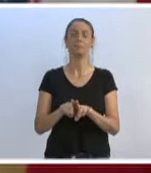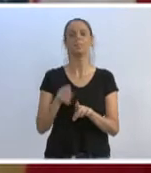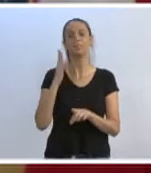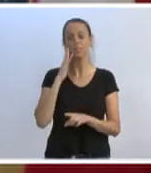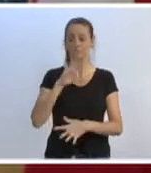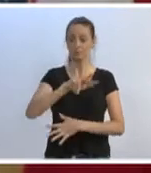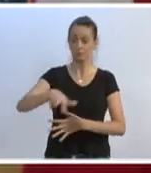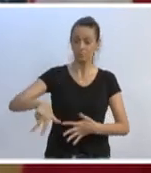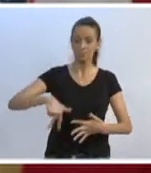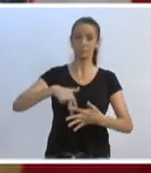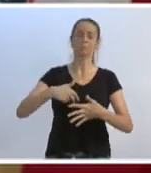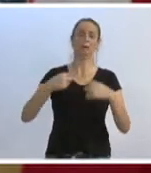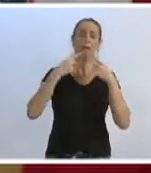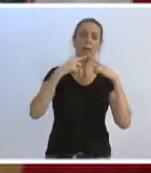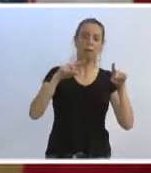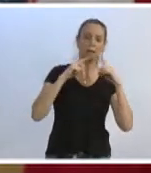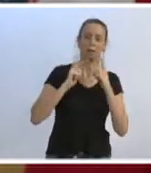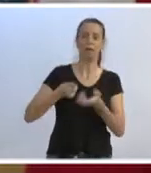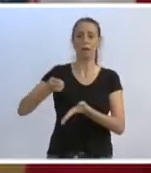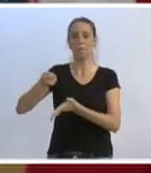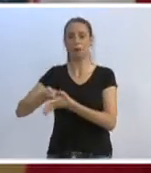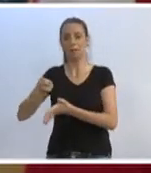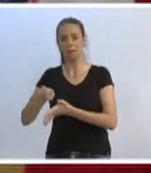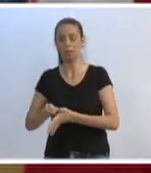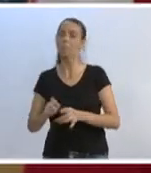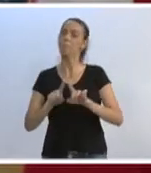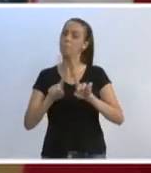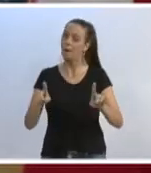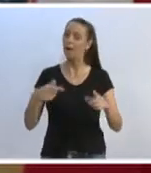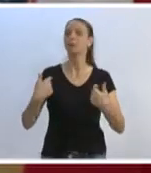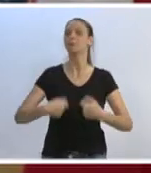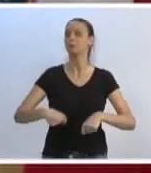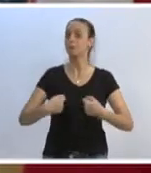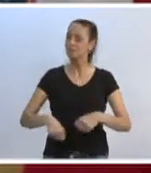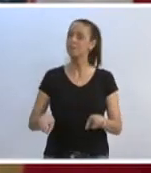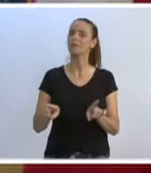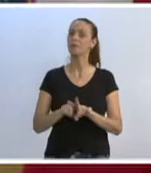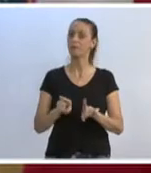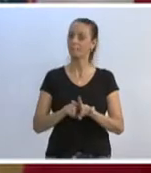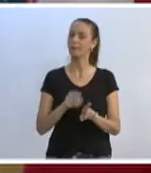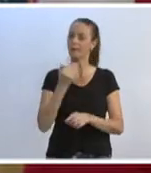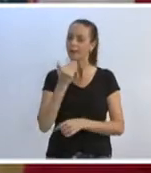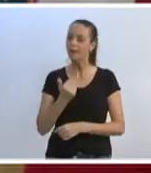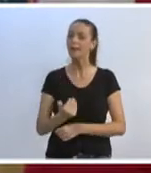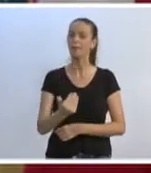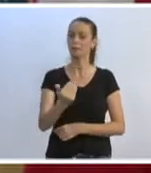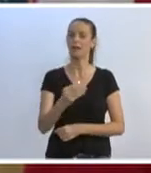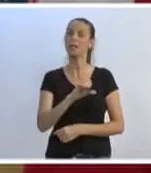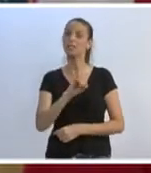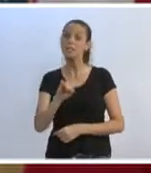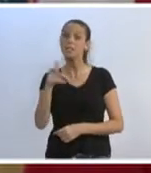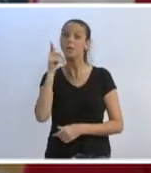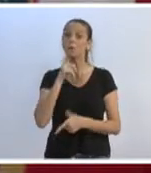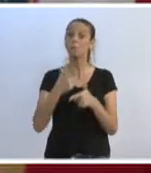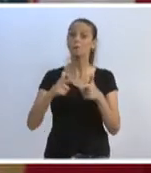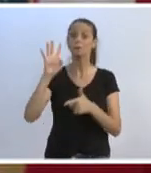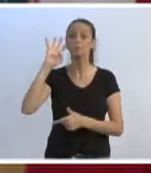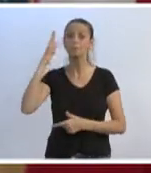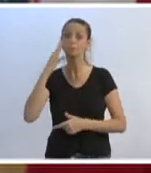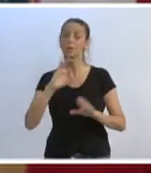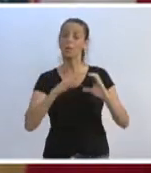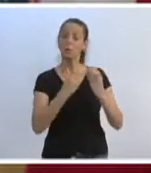para reclamar mapa cobrar também tem que fazer justiça quando nós conseguimos sair é resolver alguns problemas que a nossa comunidade